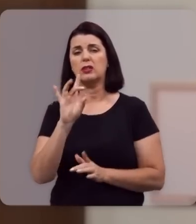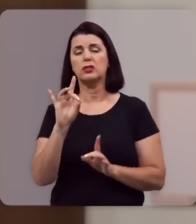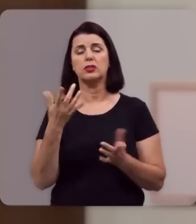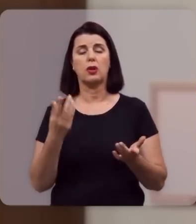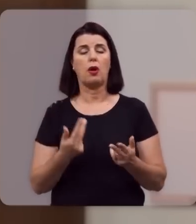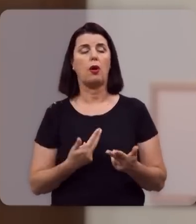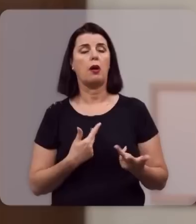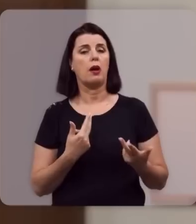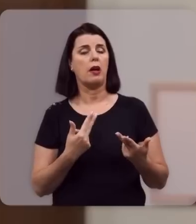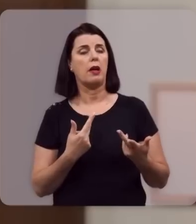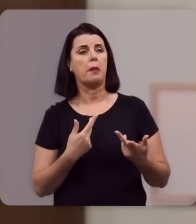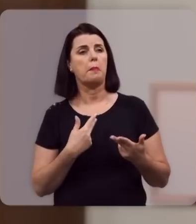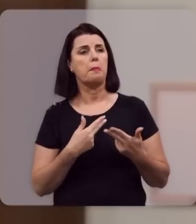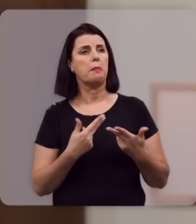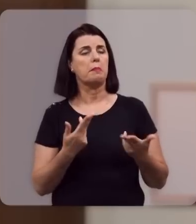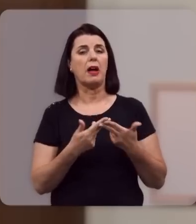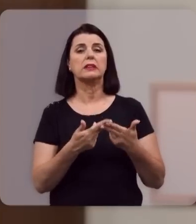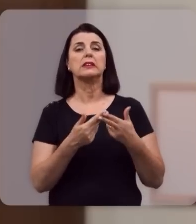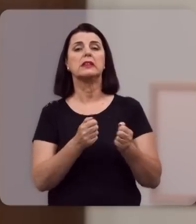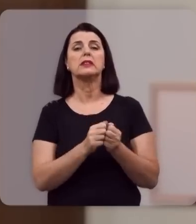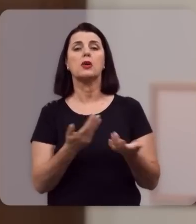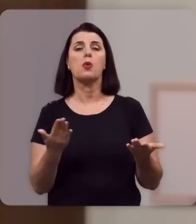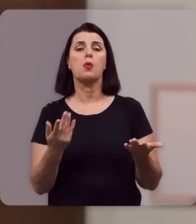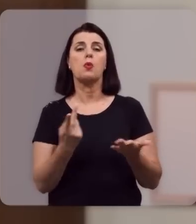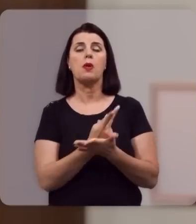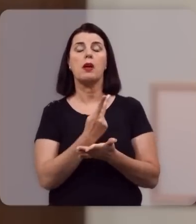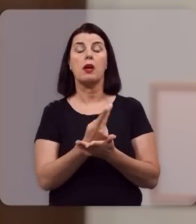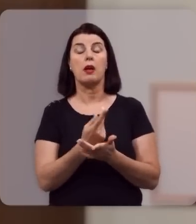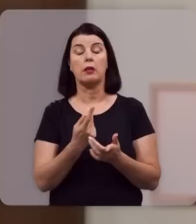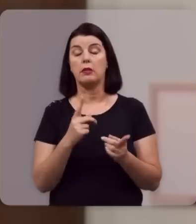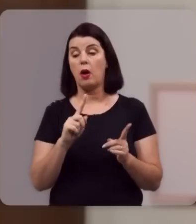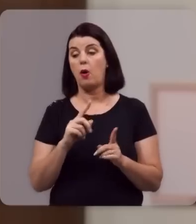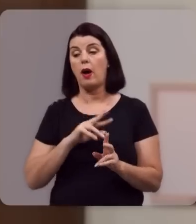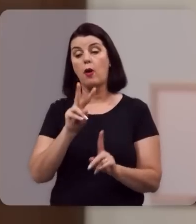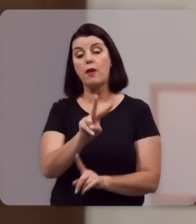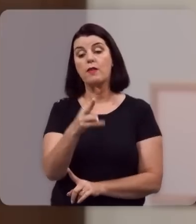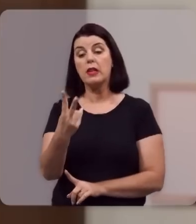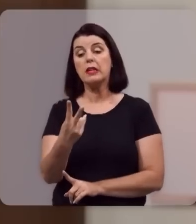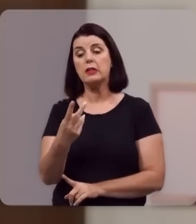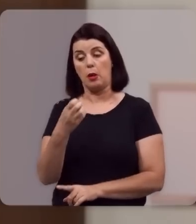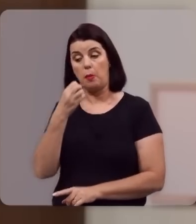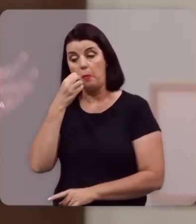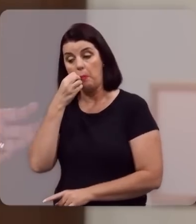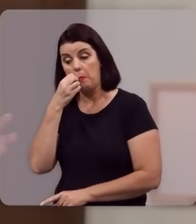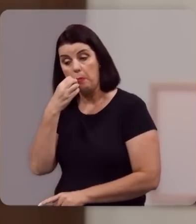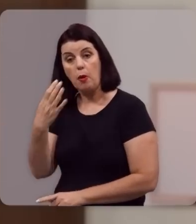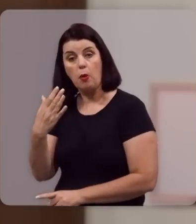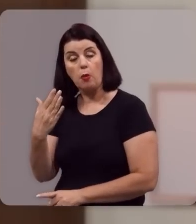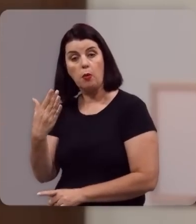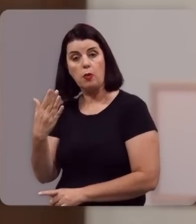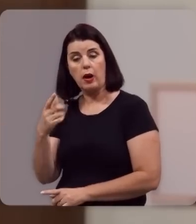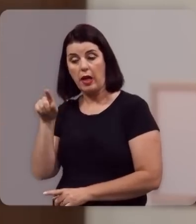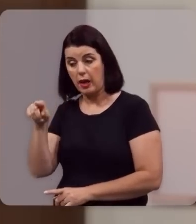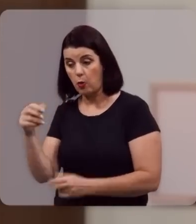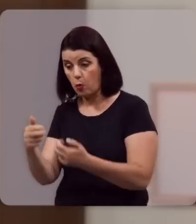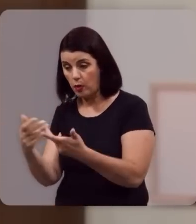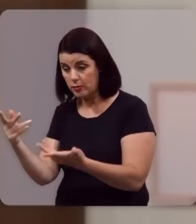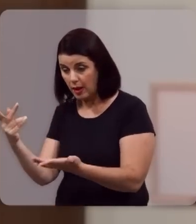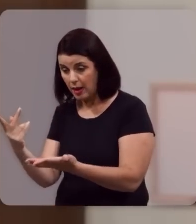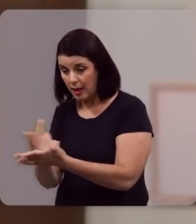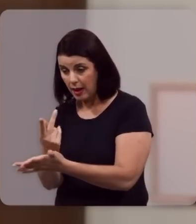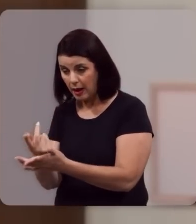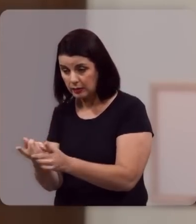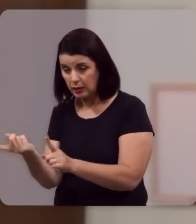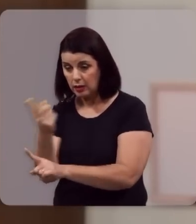apenas de uma tolerância ao erro, é uma promoção do erro, é uma inversão de valores. O que era errado virou certo, aquilo que é certo